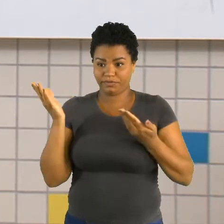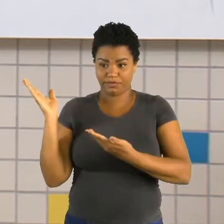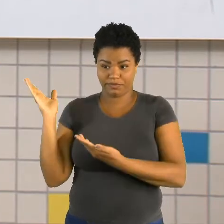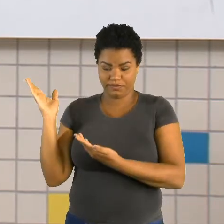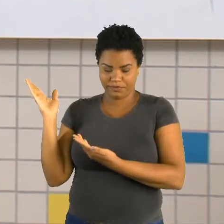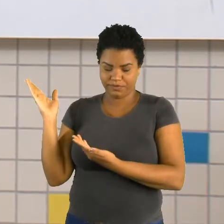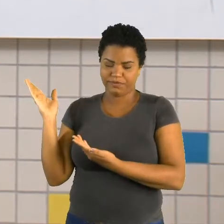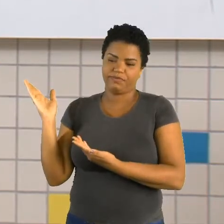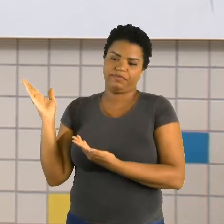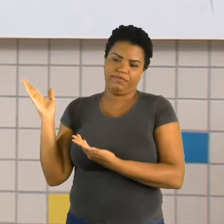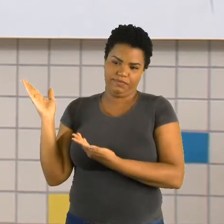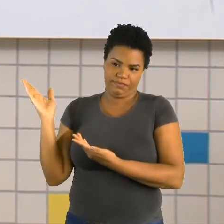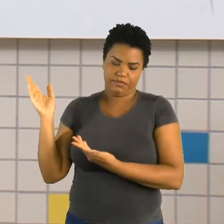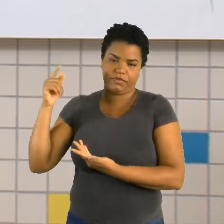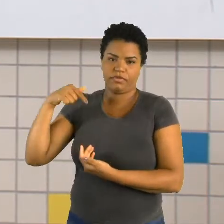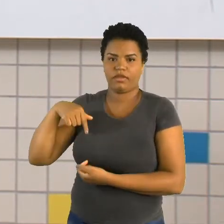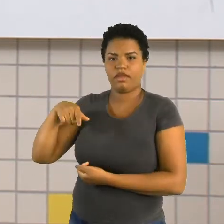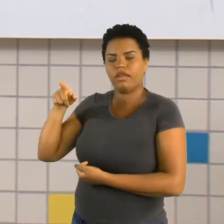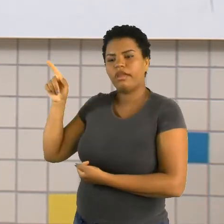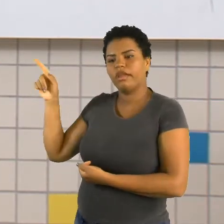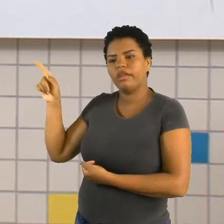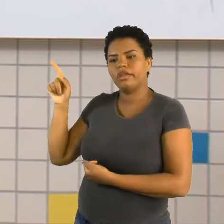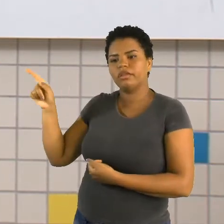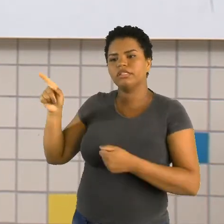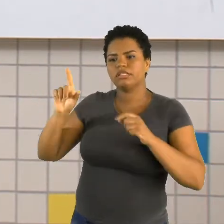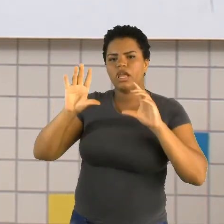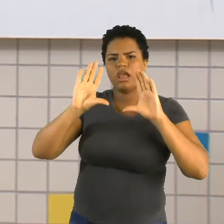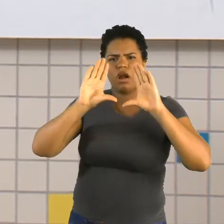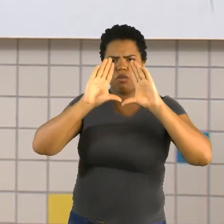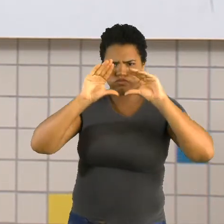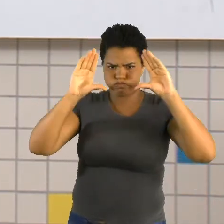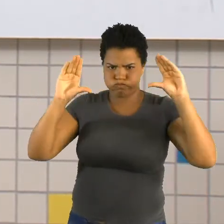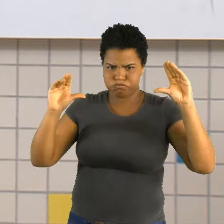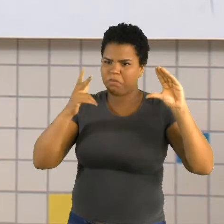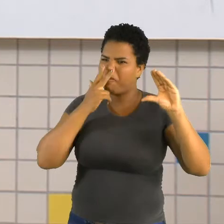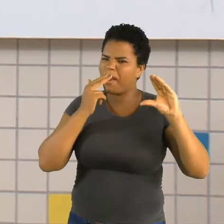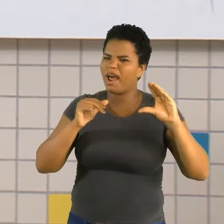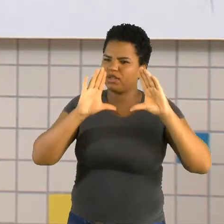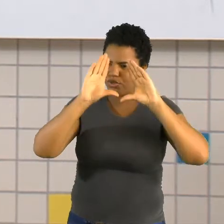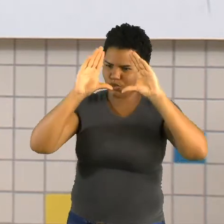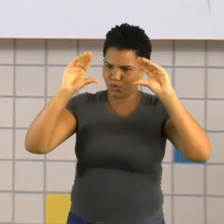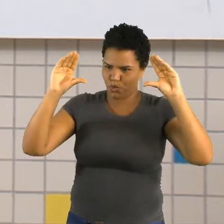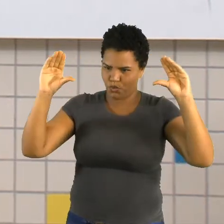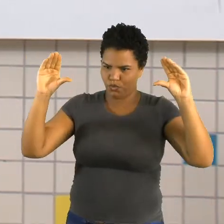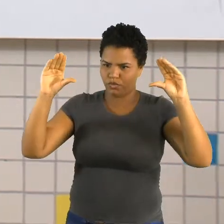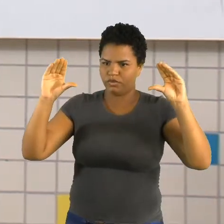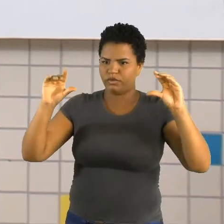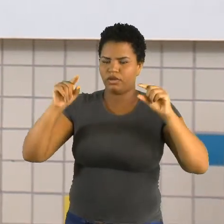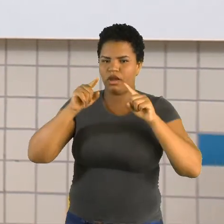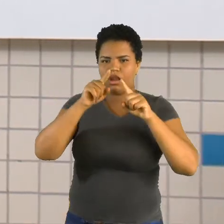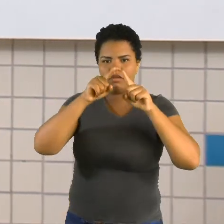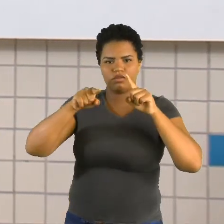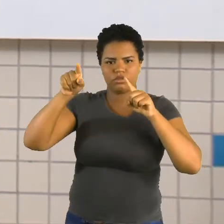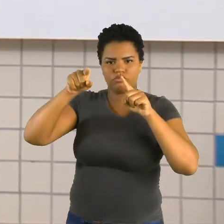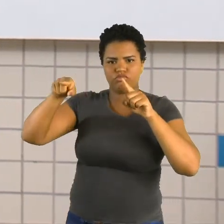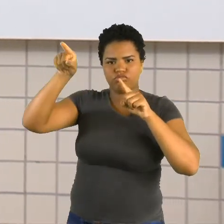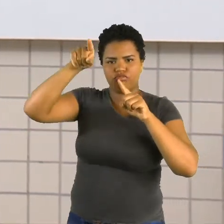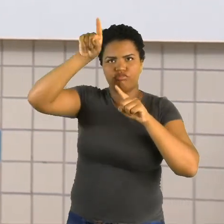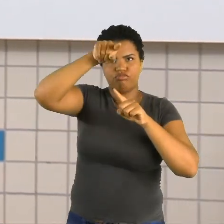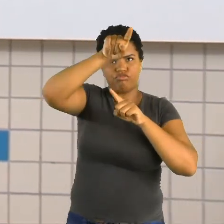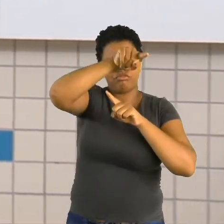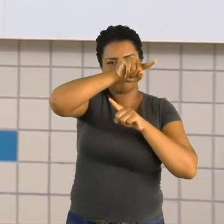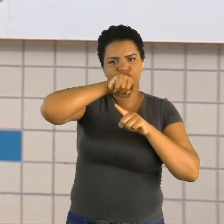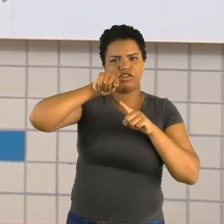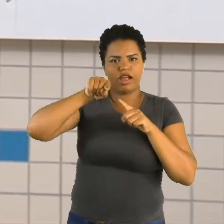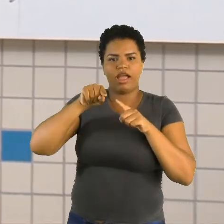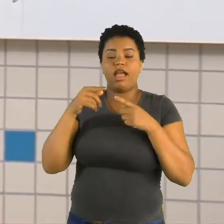Esse é o balão. O balão, ele lembra uma nuvem. Para você desenhar o balão, pense que você vai desenhar em uma nuvem.